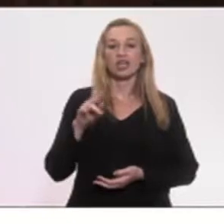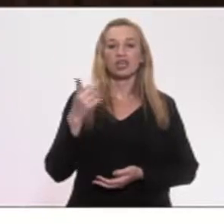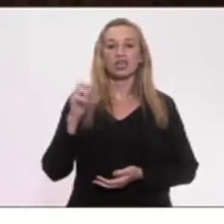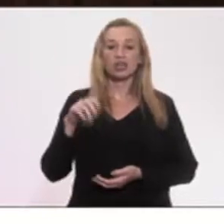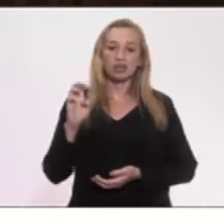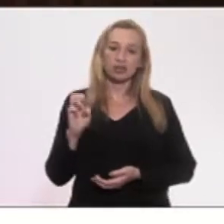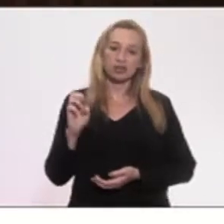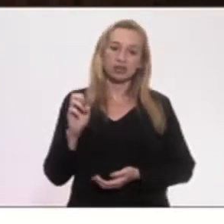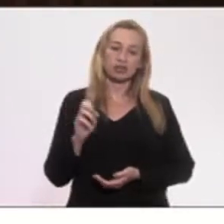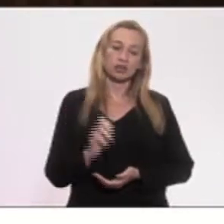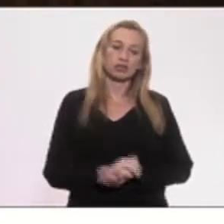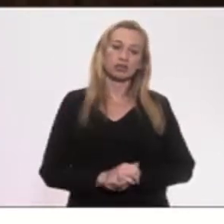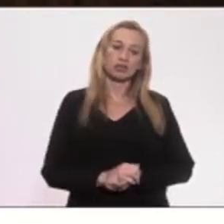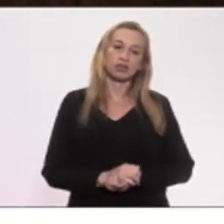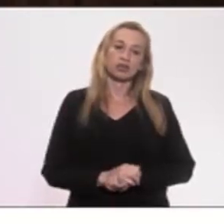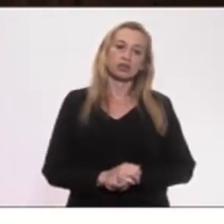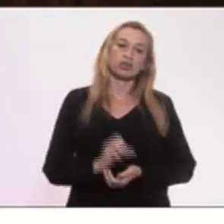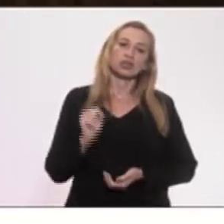Silveira,